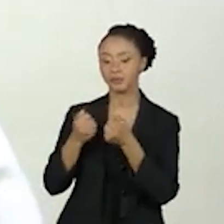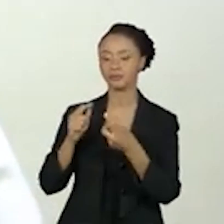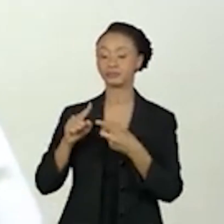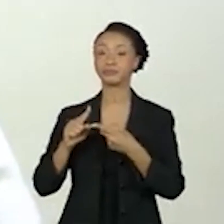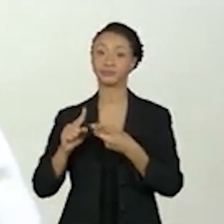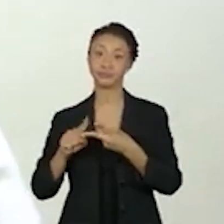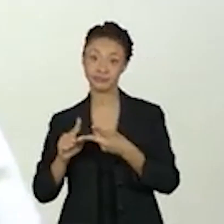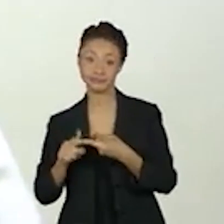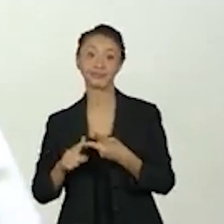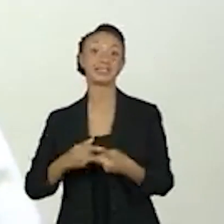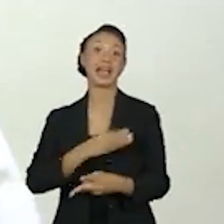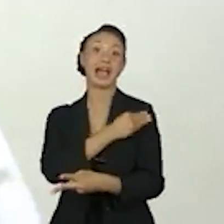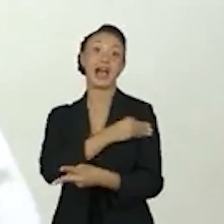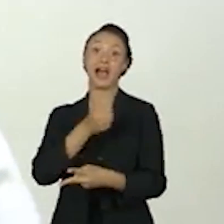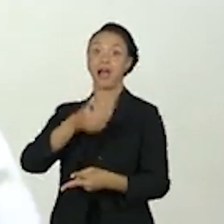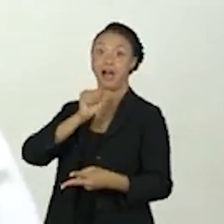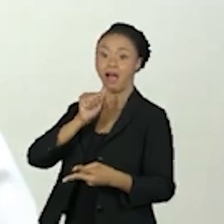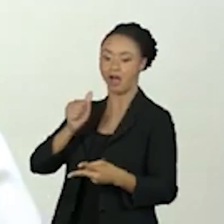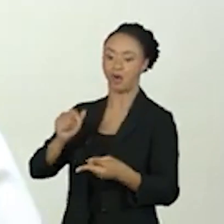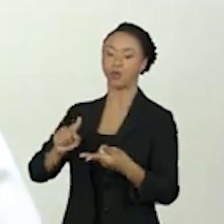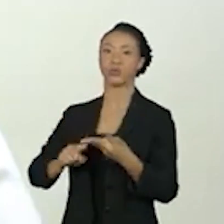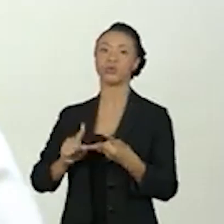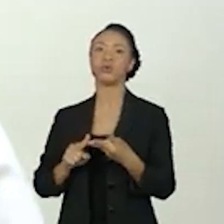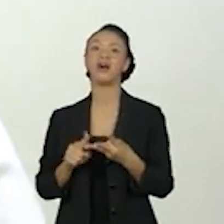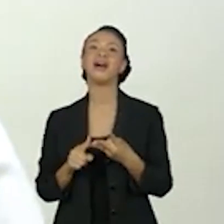e os alimentos refinados são